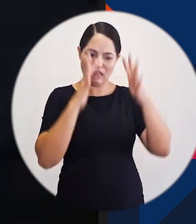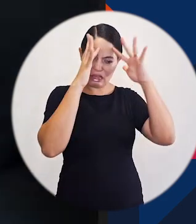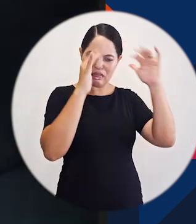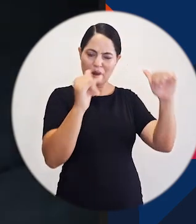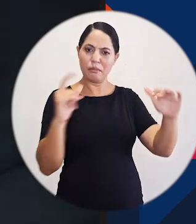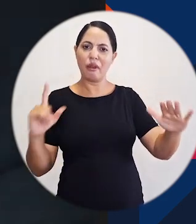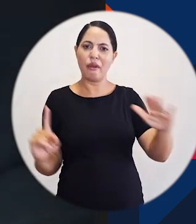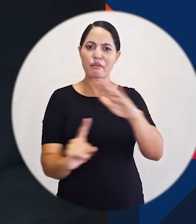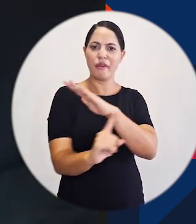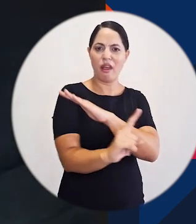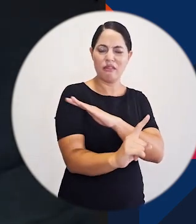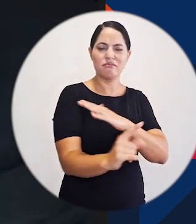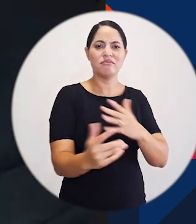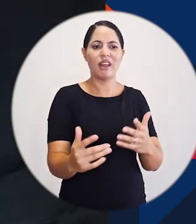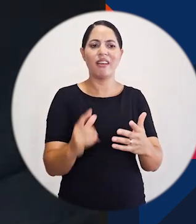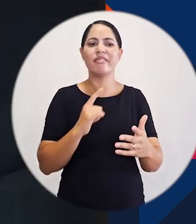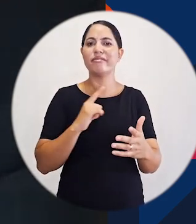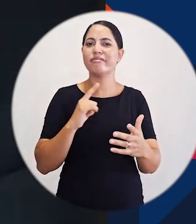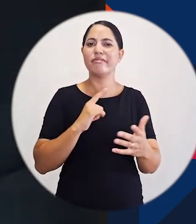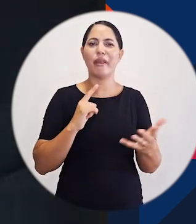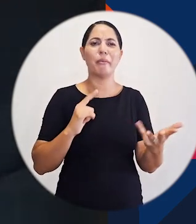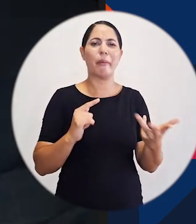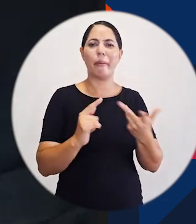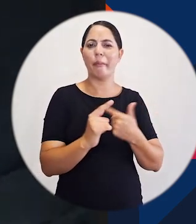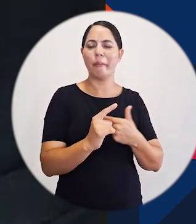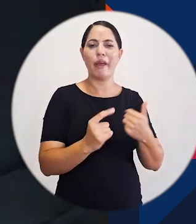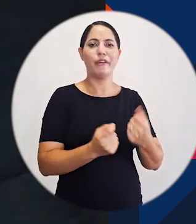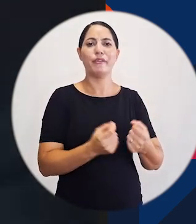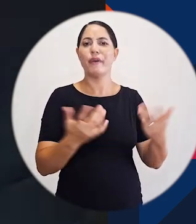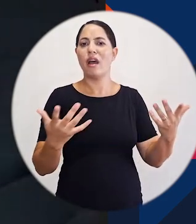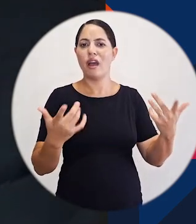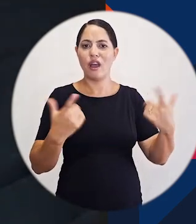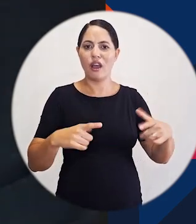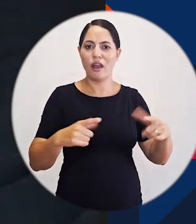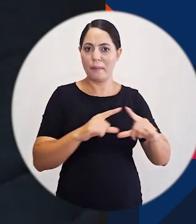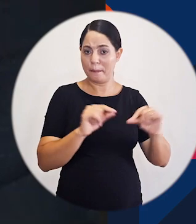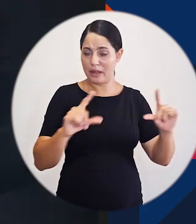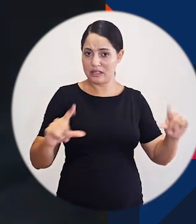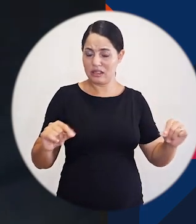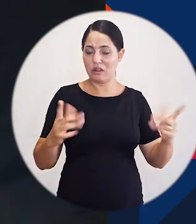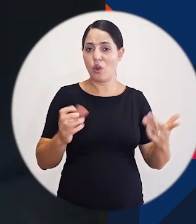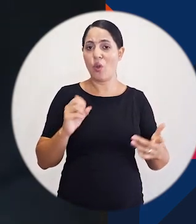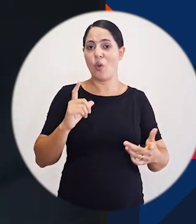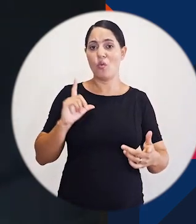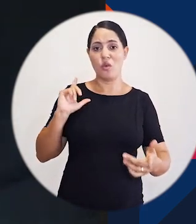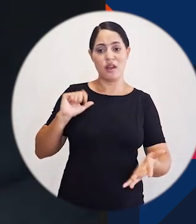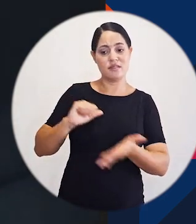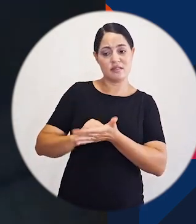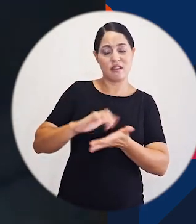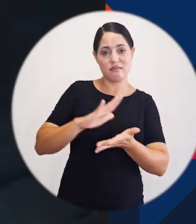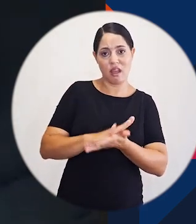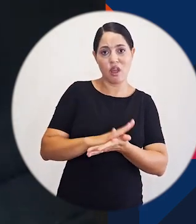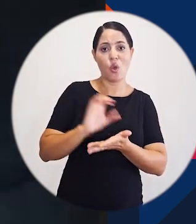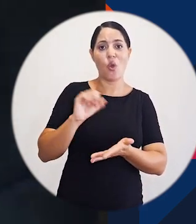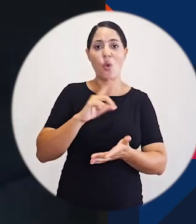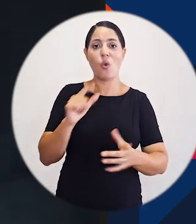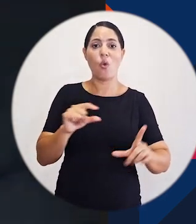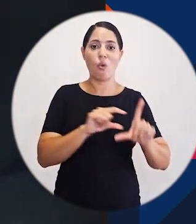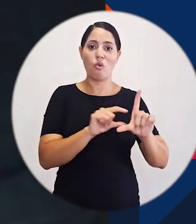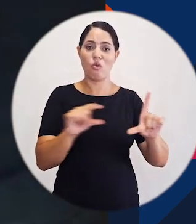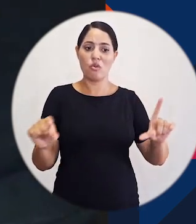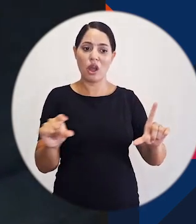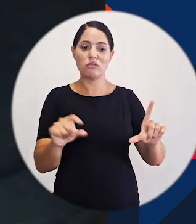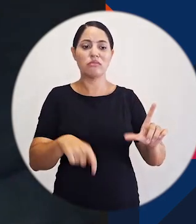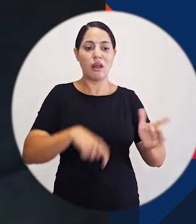tribunal, principalmente em Brasília, os tribunais superiores, vários tribunais de justiça do país, você ou faz o teu cadastro, ou